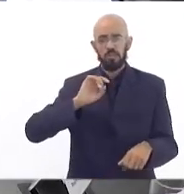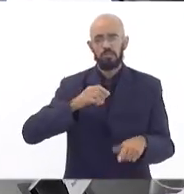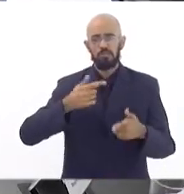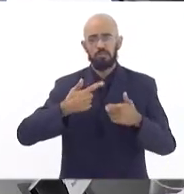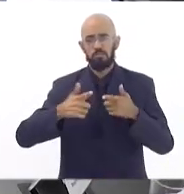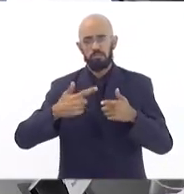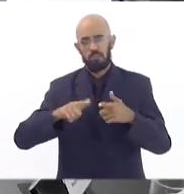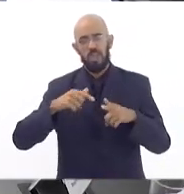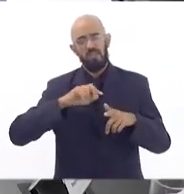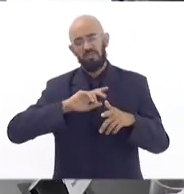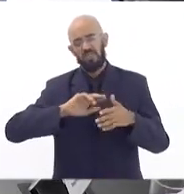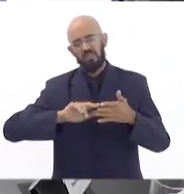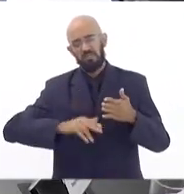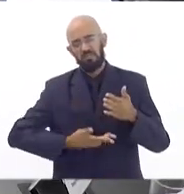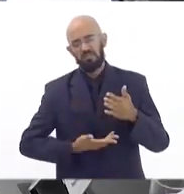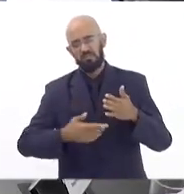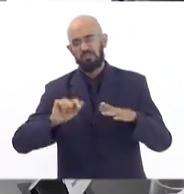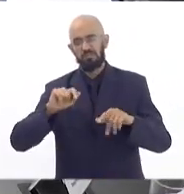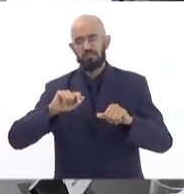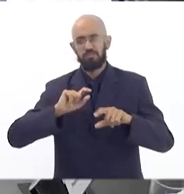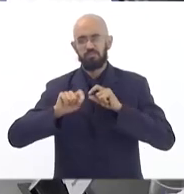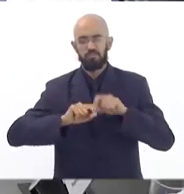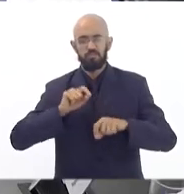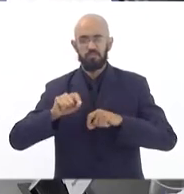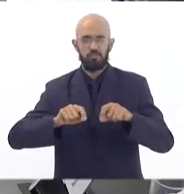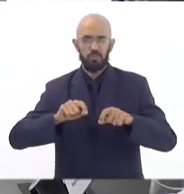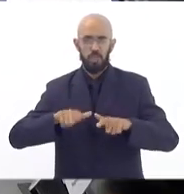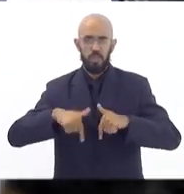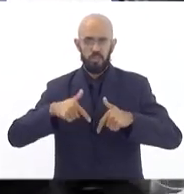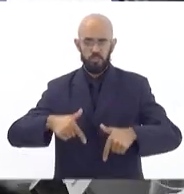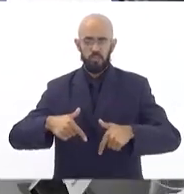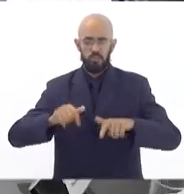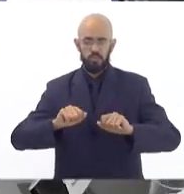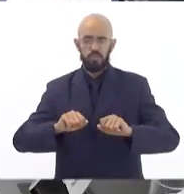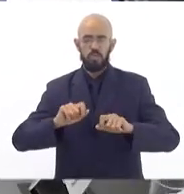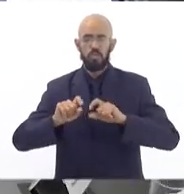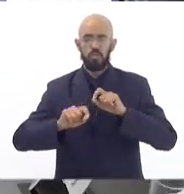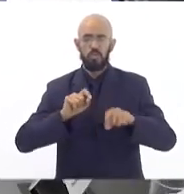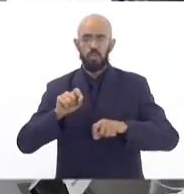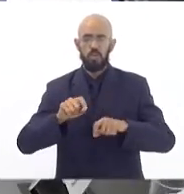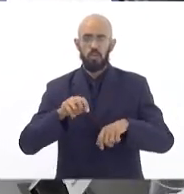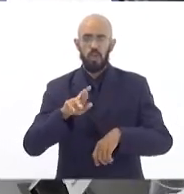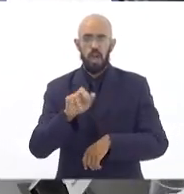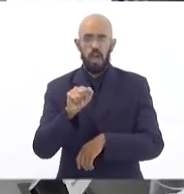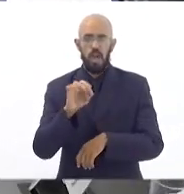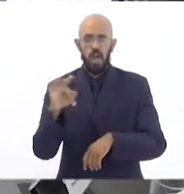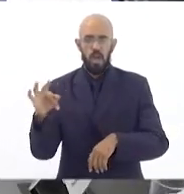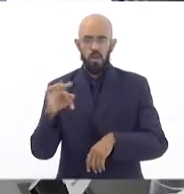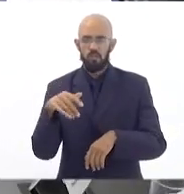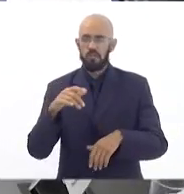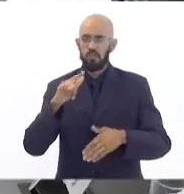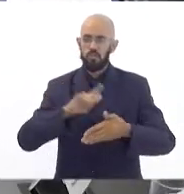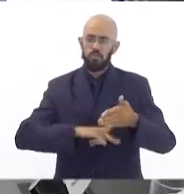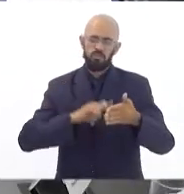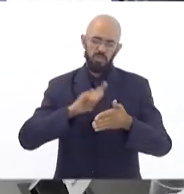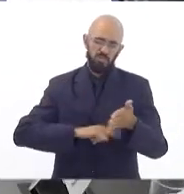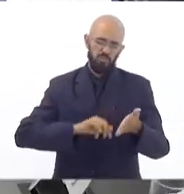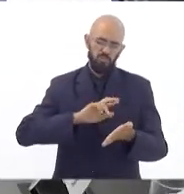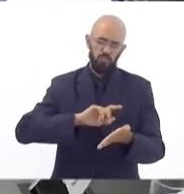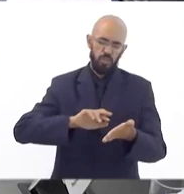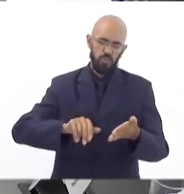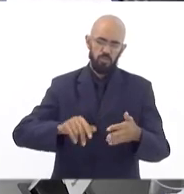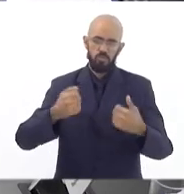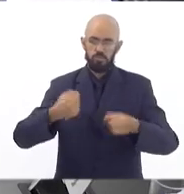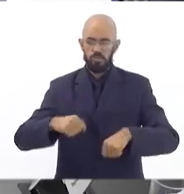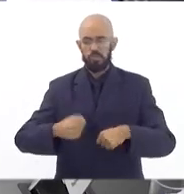hora para escrever uma série de uma série de situações que uma o rappi enfim de documentos que cada estabelecimento já